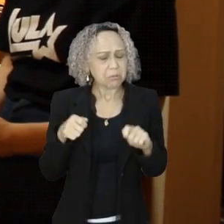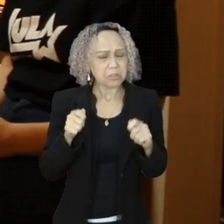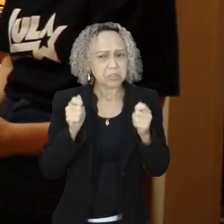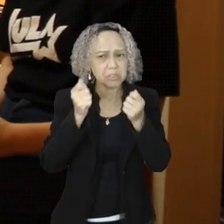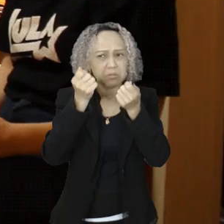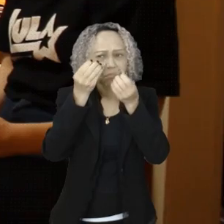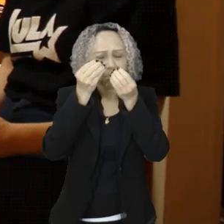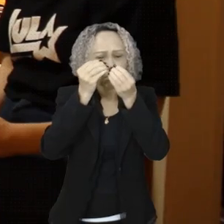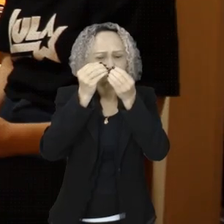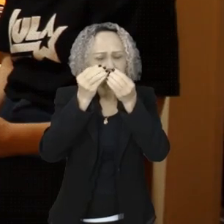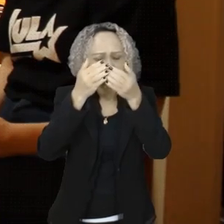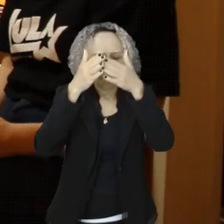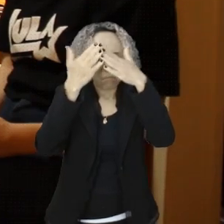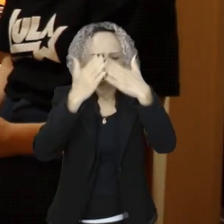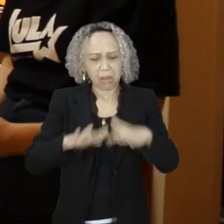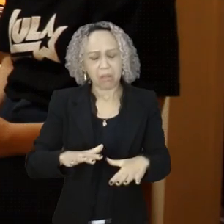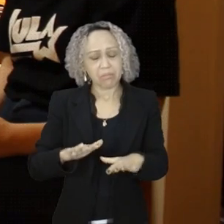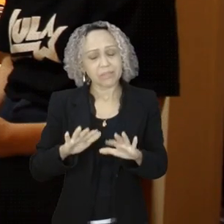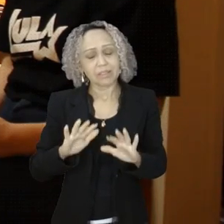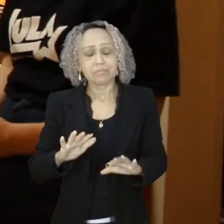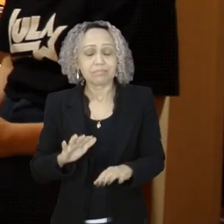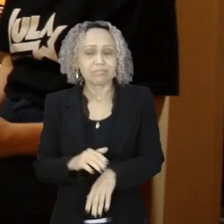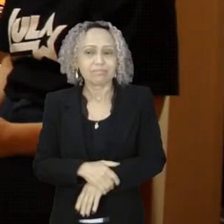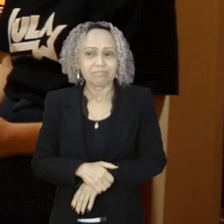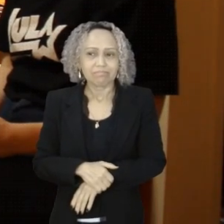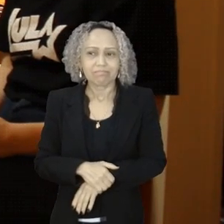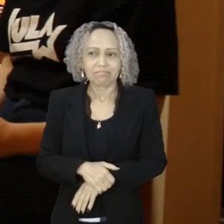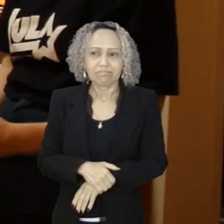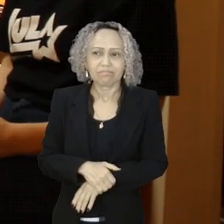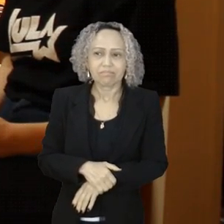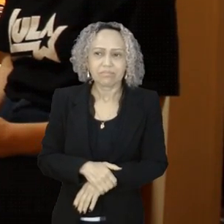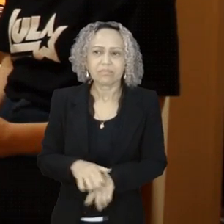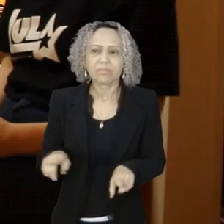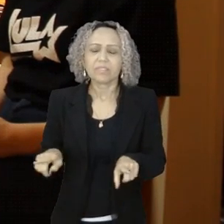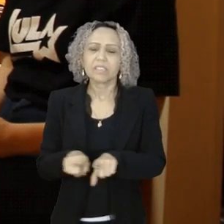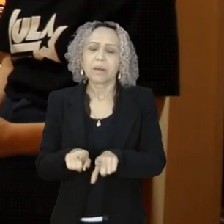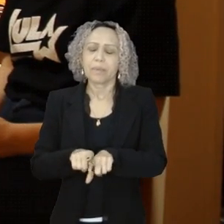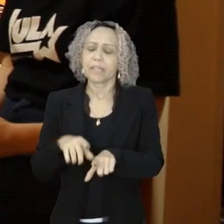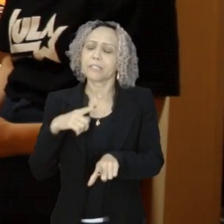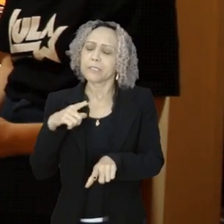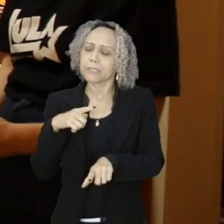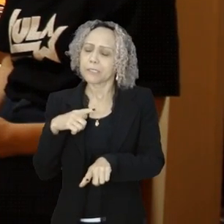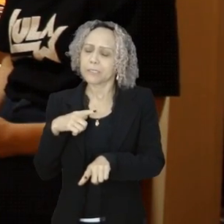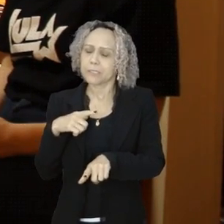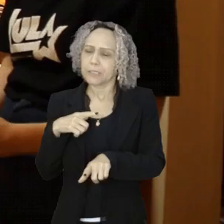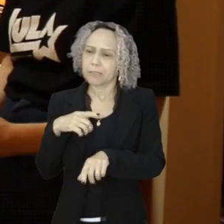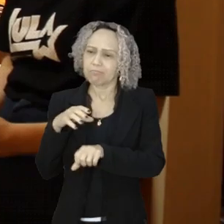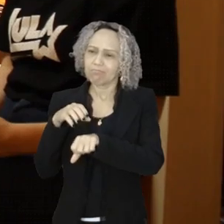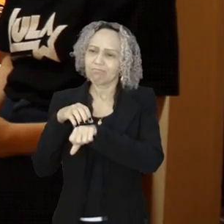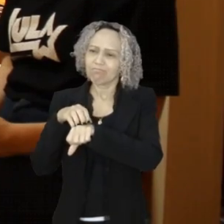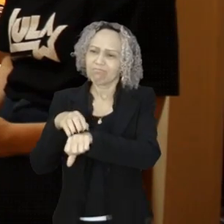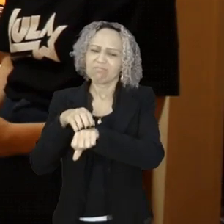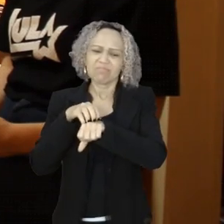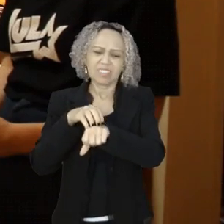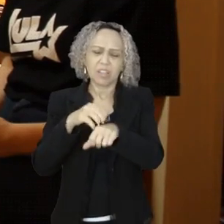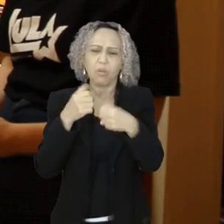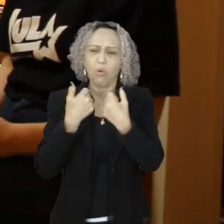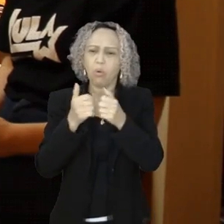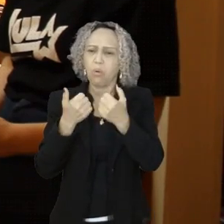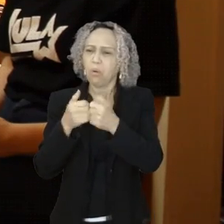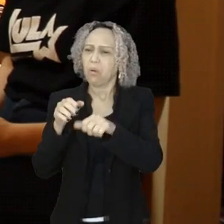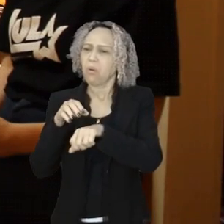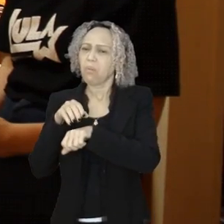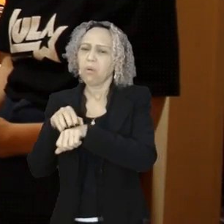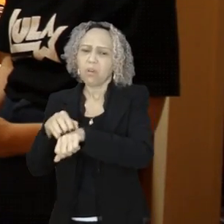Aí tinha outras coisas, a luta pelo, né? A questão do transporte coletivo, sempre complicado, uma